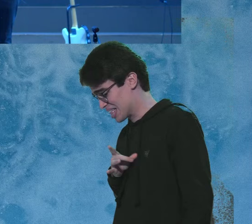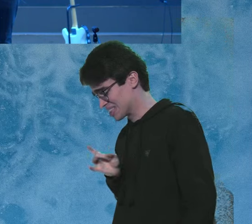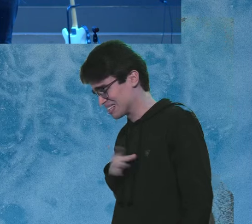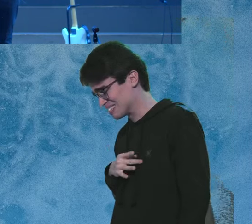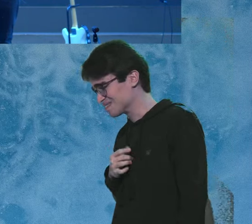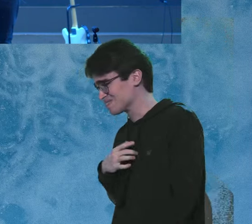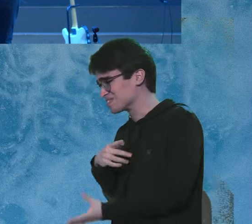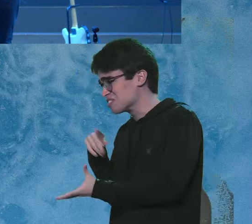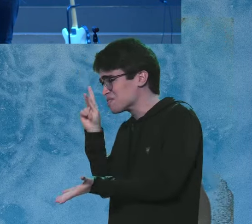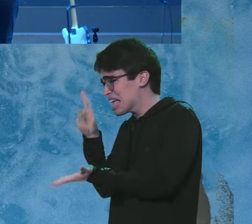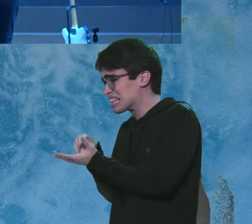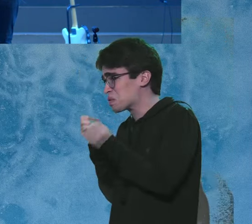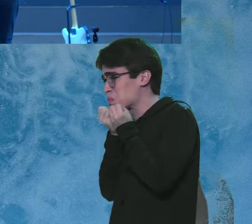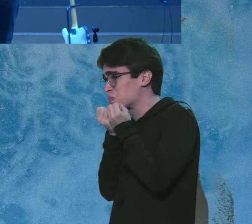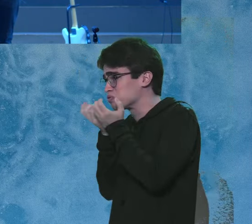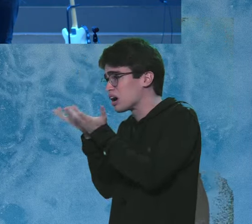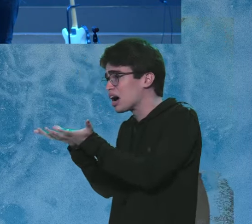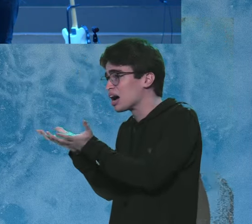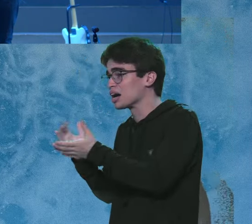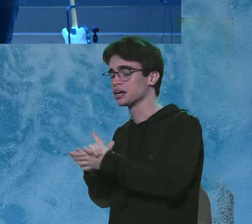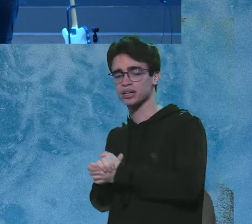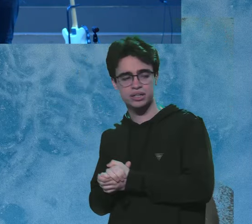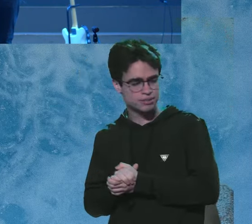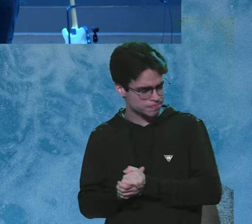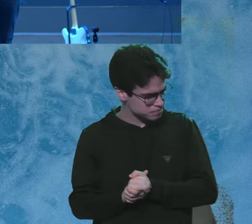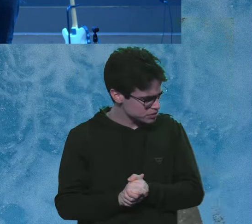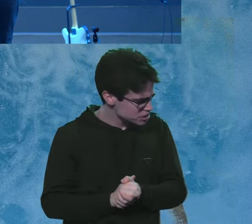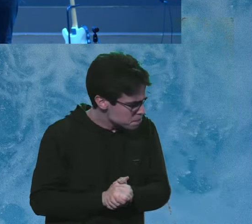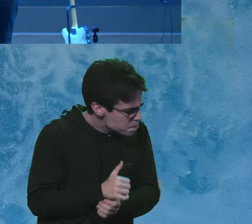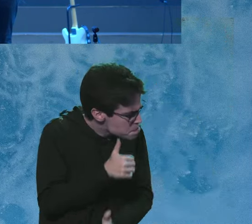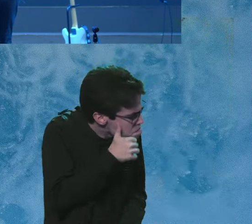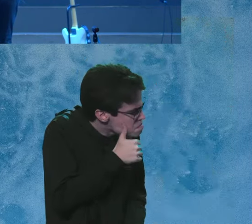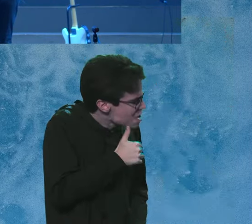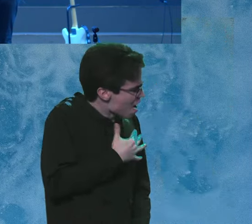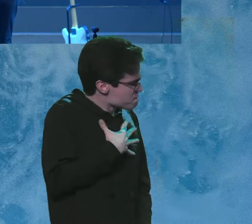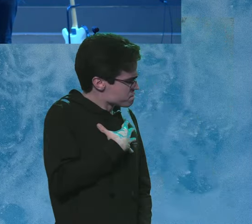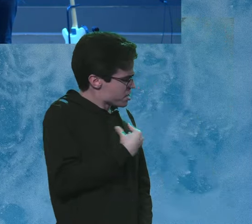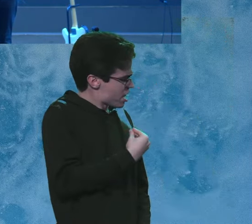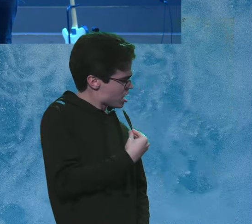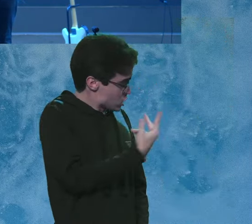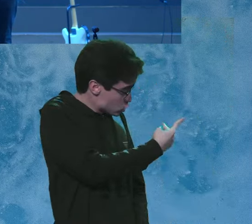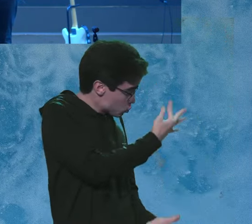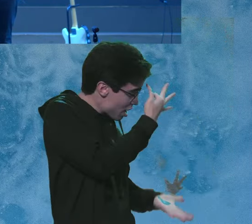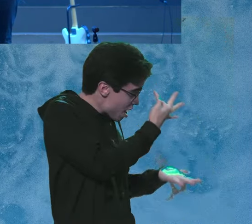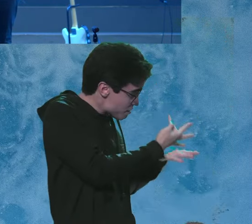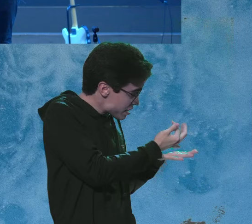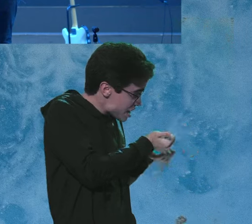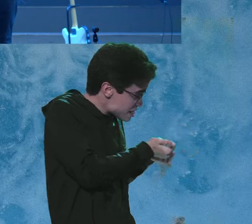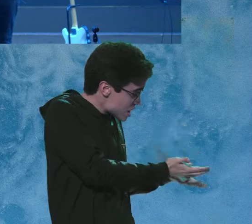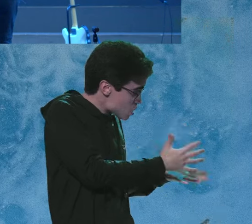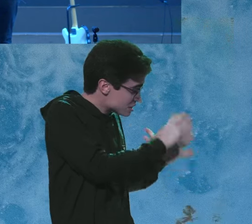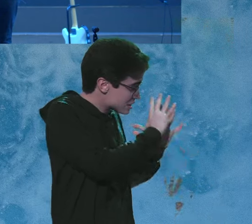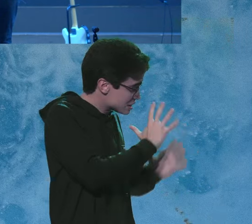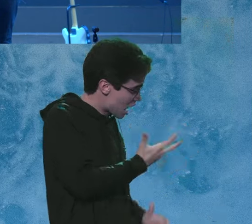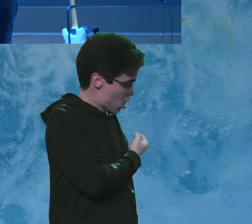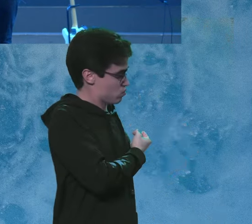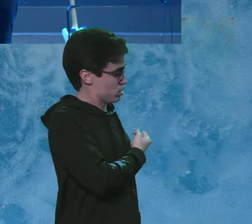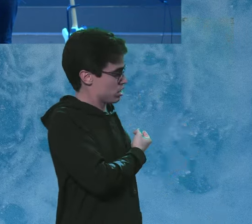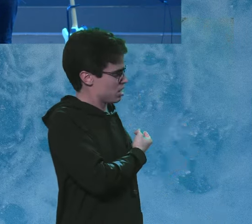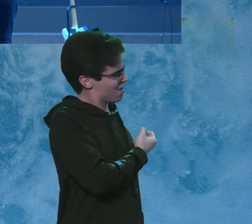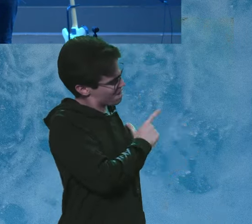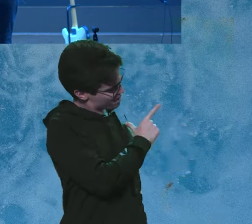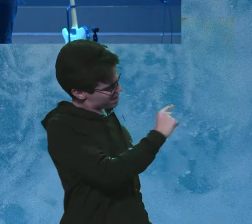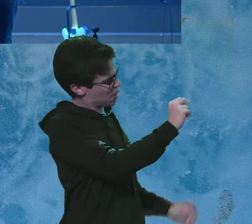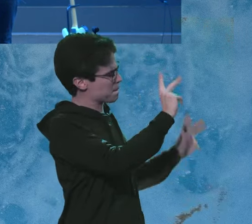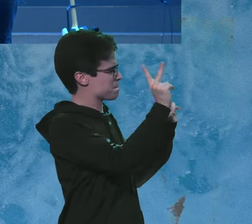a verdade. Então ele lhe disse: filha, a sua fé curou você. Vá em paz e